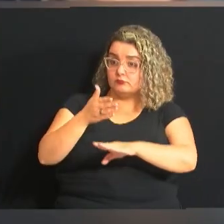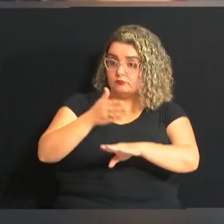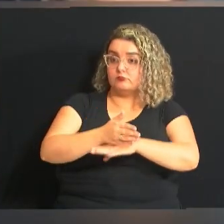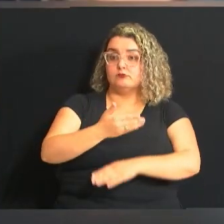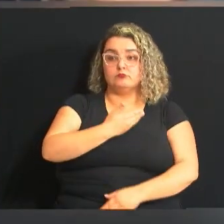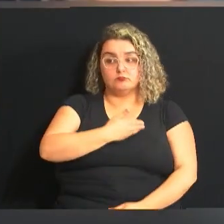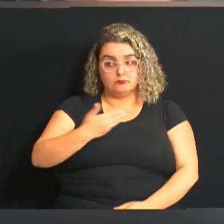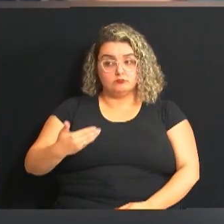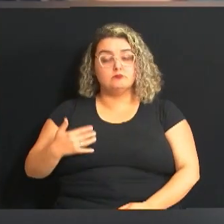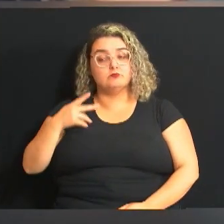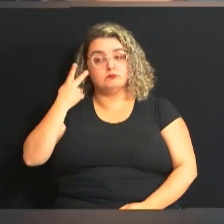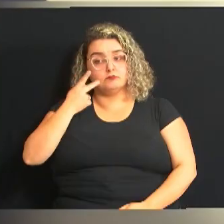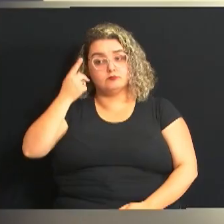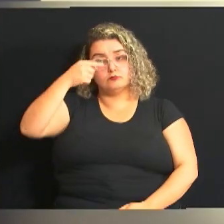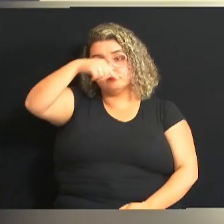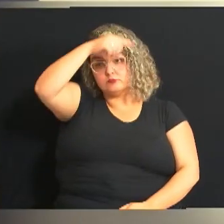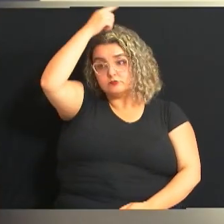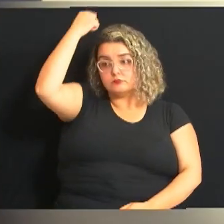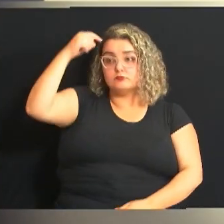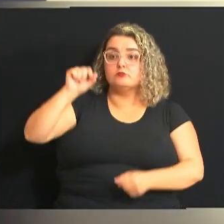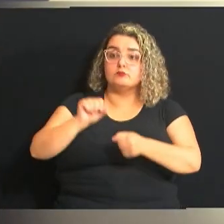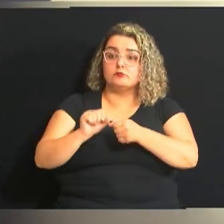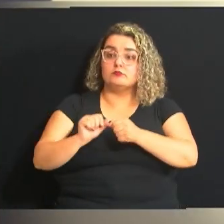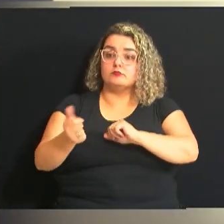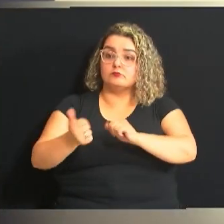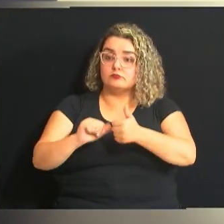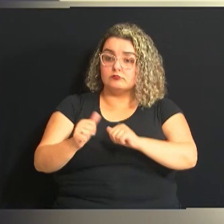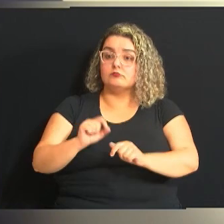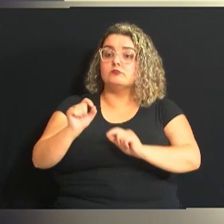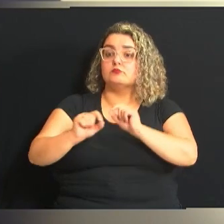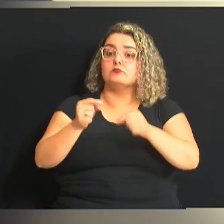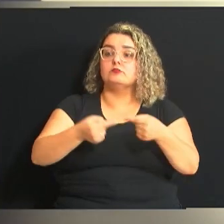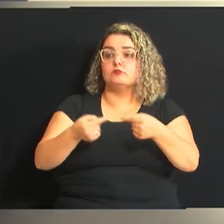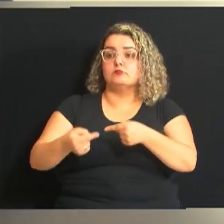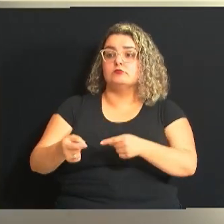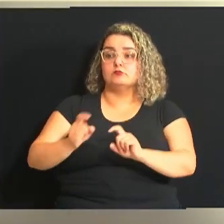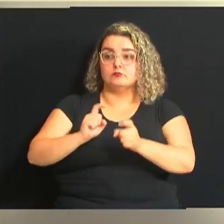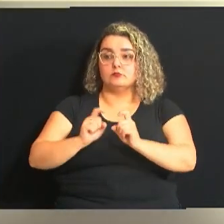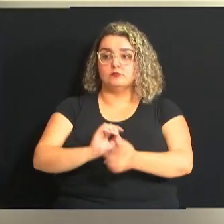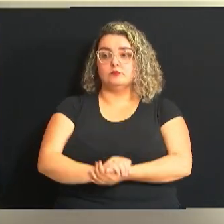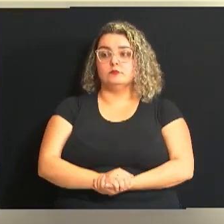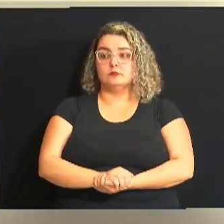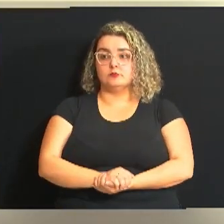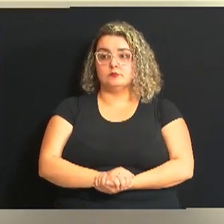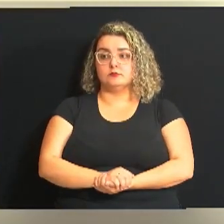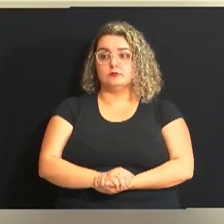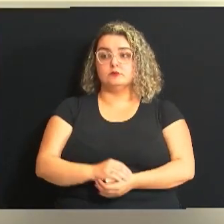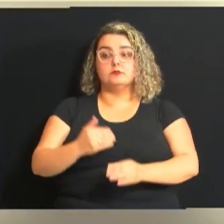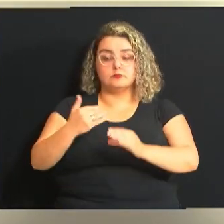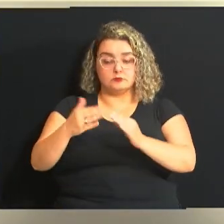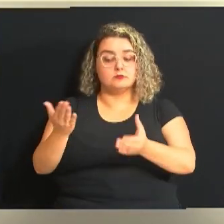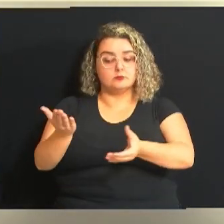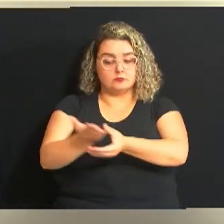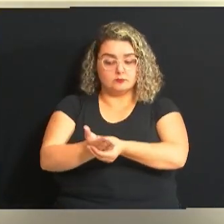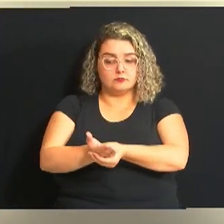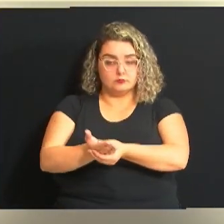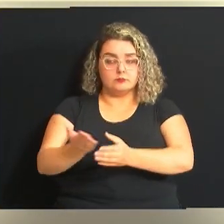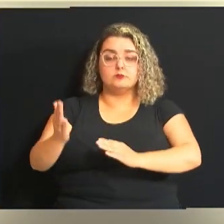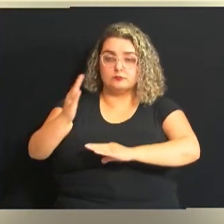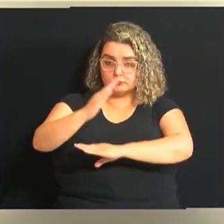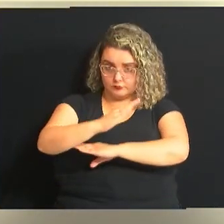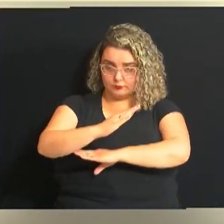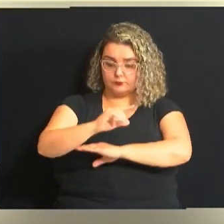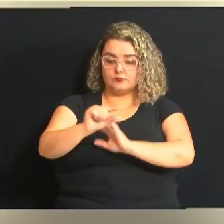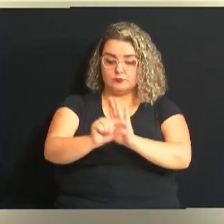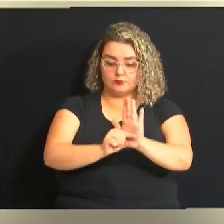o vereador Paulo Gaspar fez um balanço do que foi debatido na reunião. Foi encaminhado para a Câmara uma minuta de um projeto